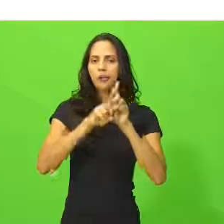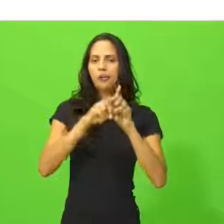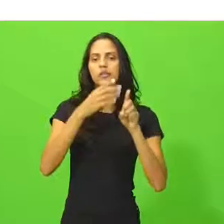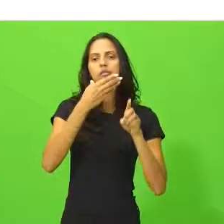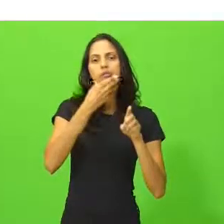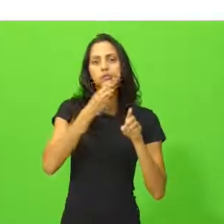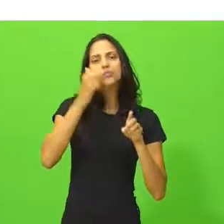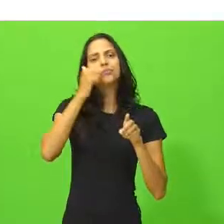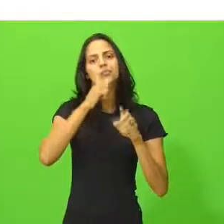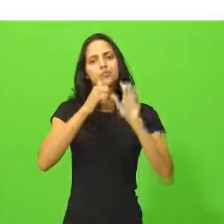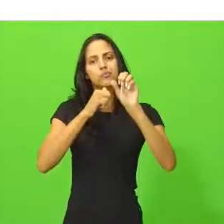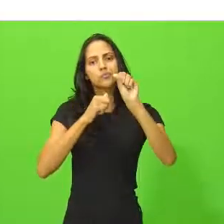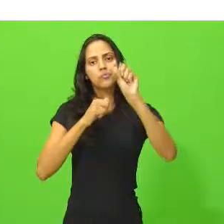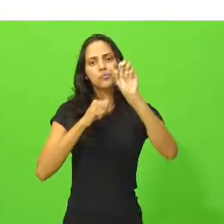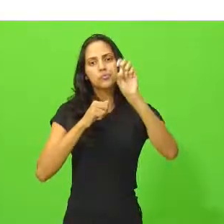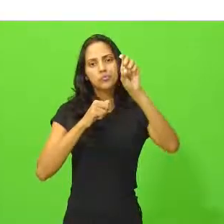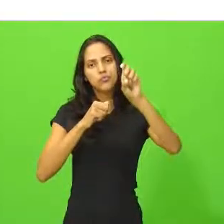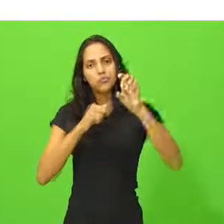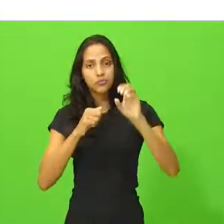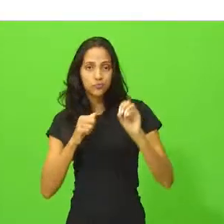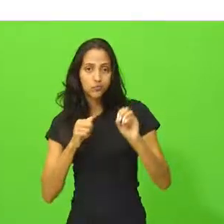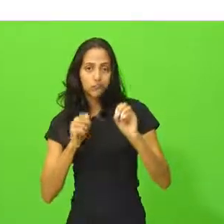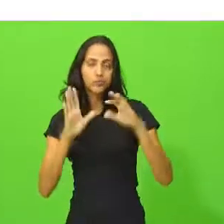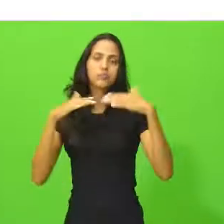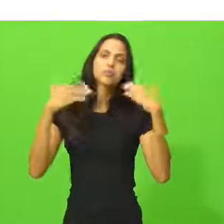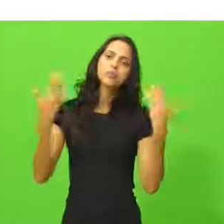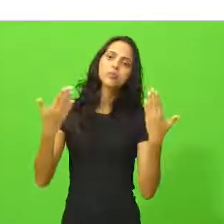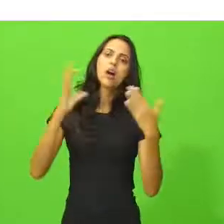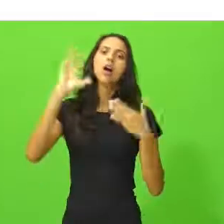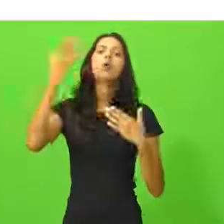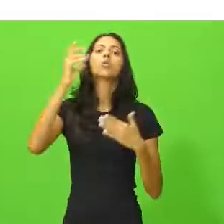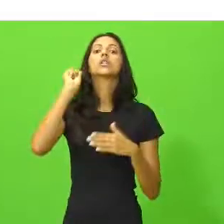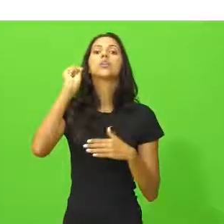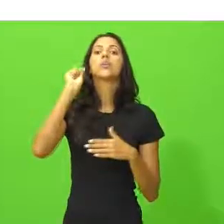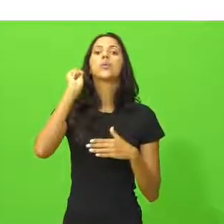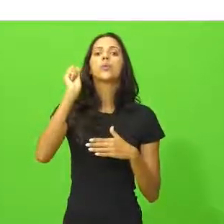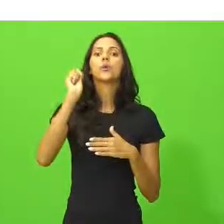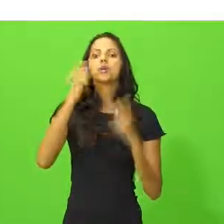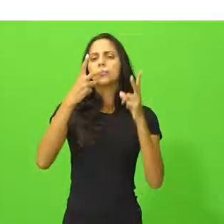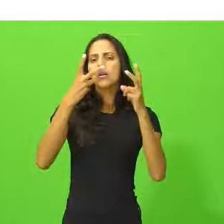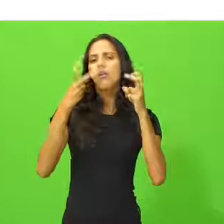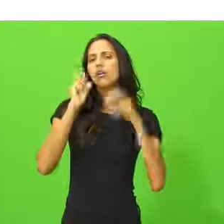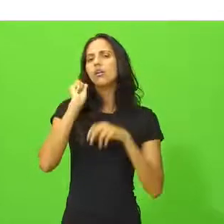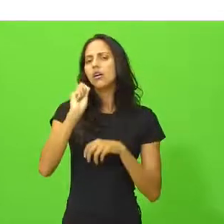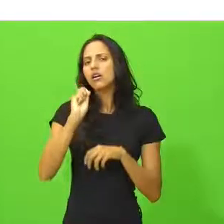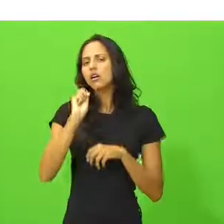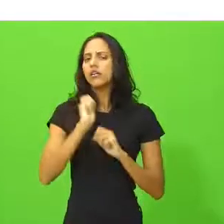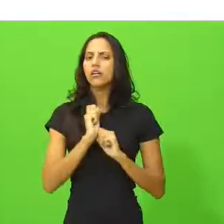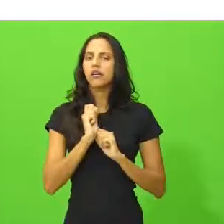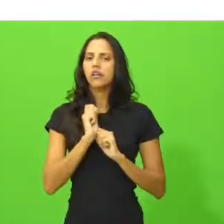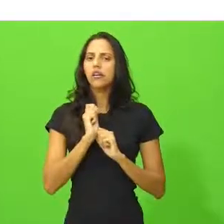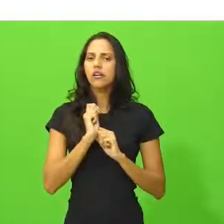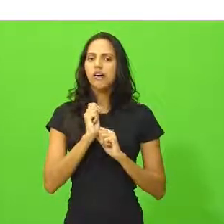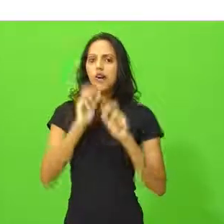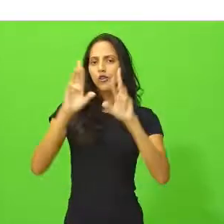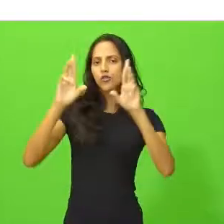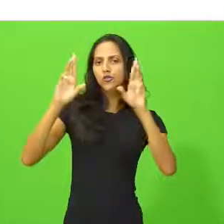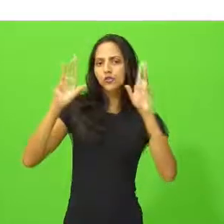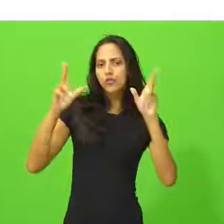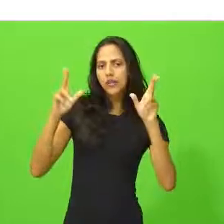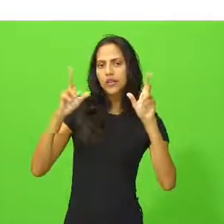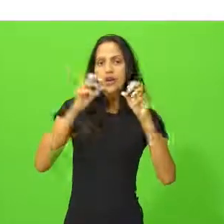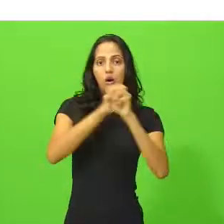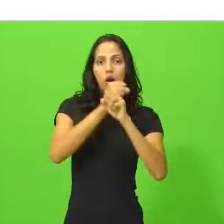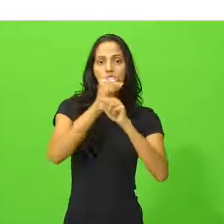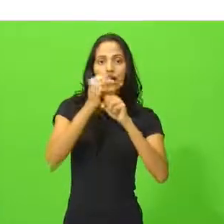pessoal, que ocorreu, de uma certa forma, como vocês podem notar, é uma diferenciação.